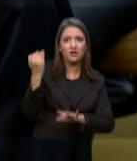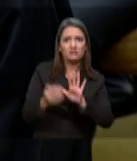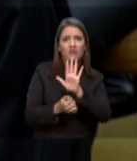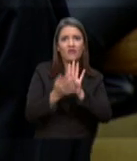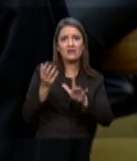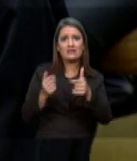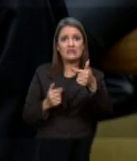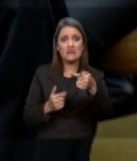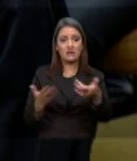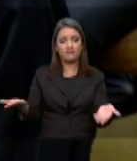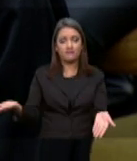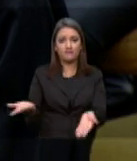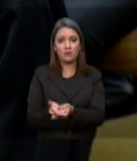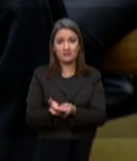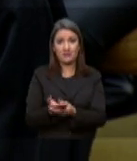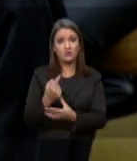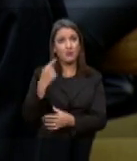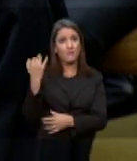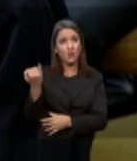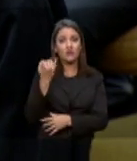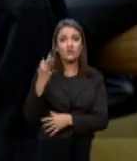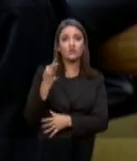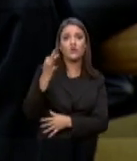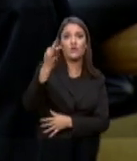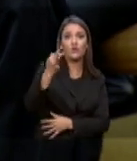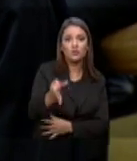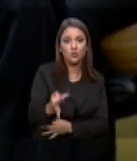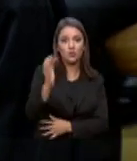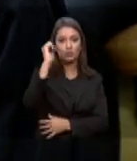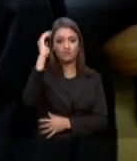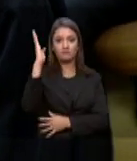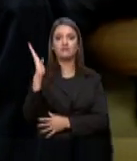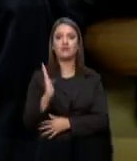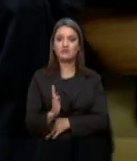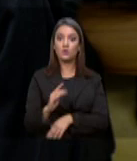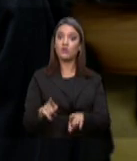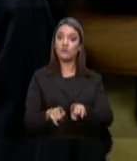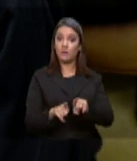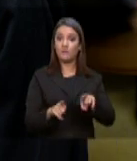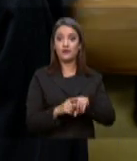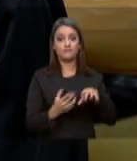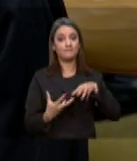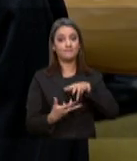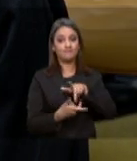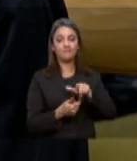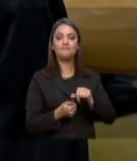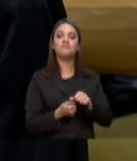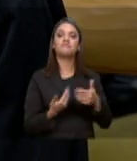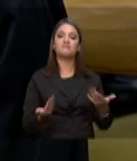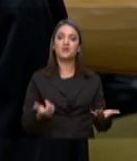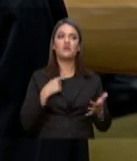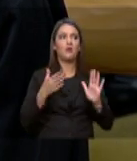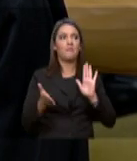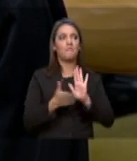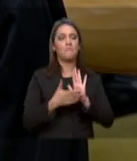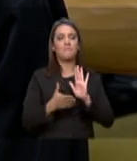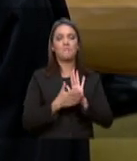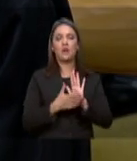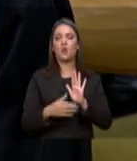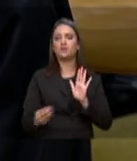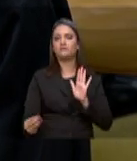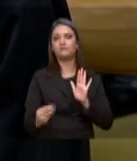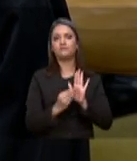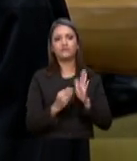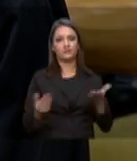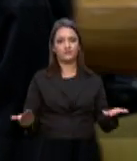ambientais para o futuro do nosso país e do nosso planeta, priorizou-as, colocando-as na